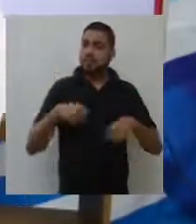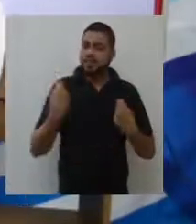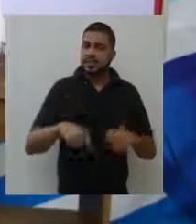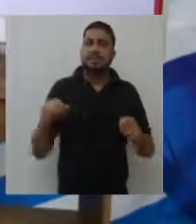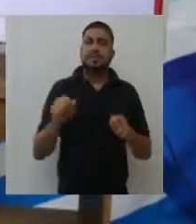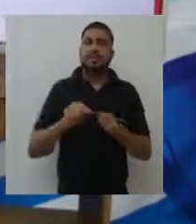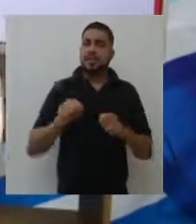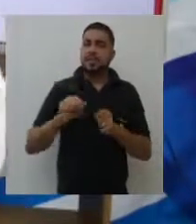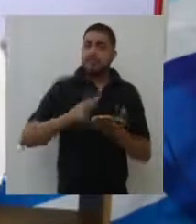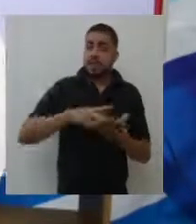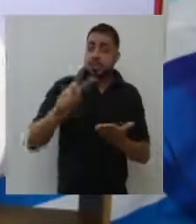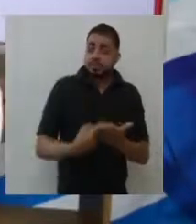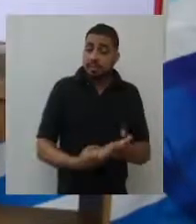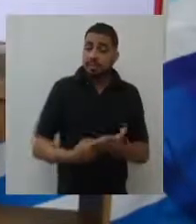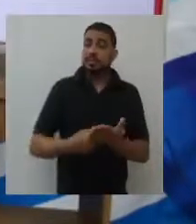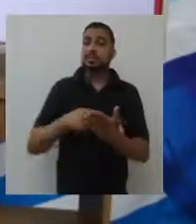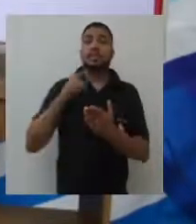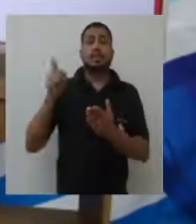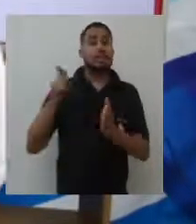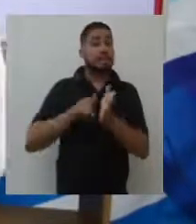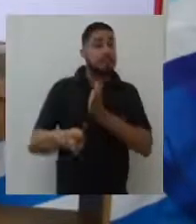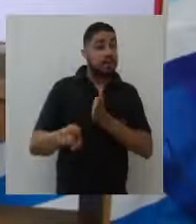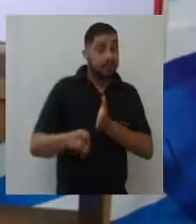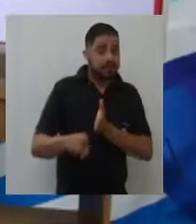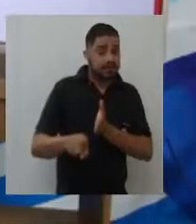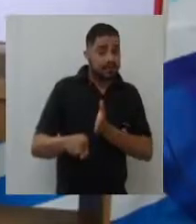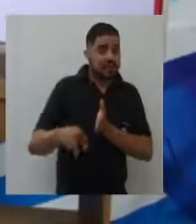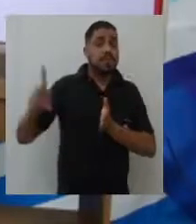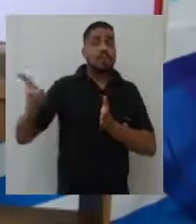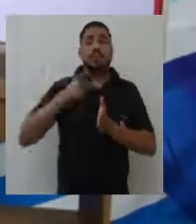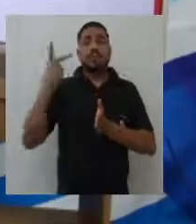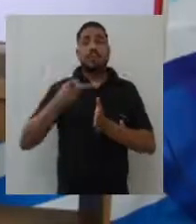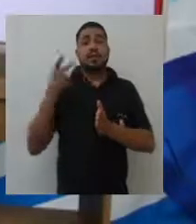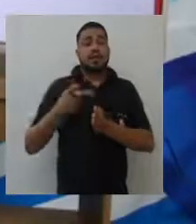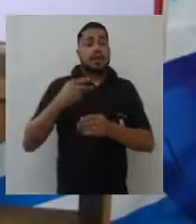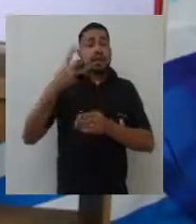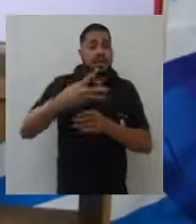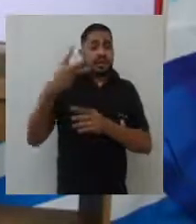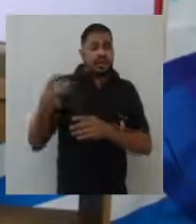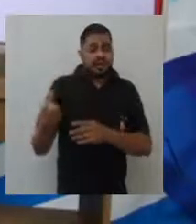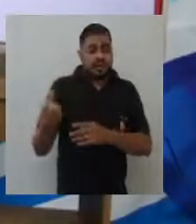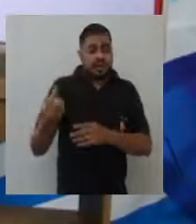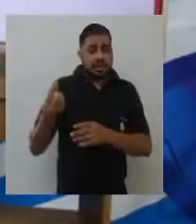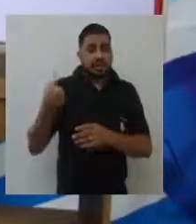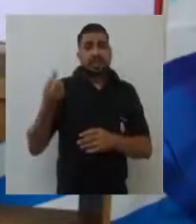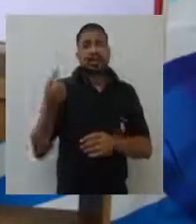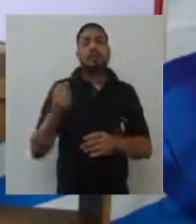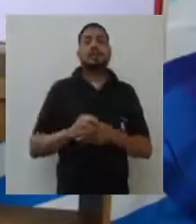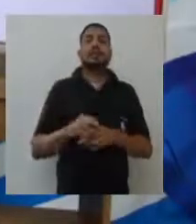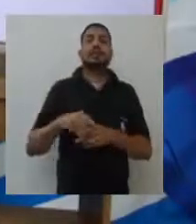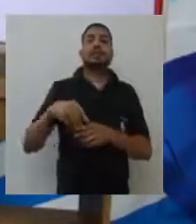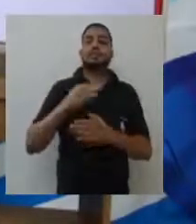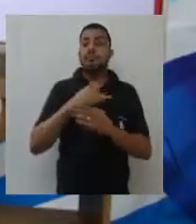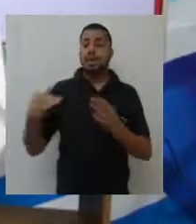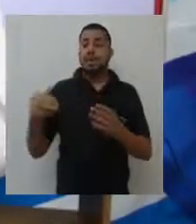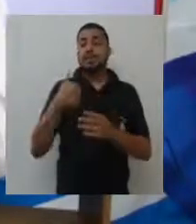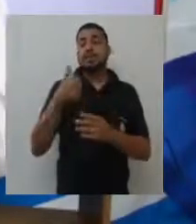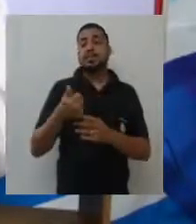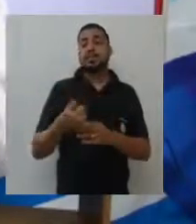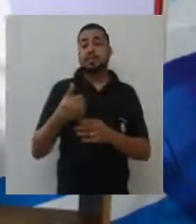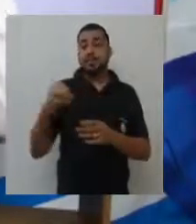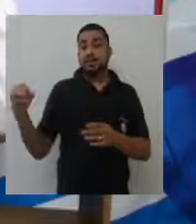fazer a interpretação deste enunciado. Quando ele fala que são 36 gramas barra 100 gramas de água, o que